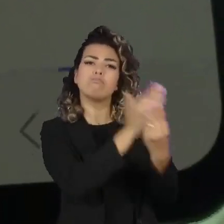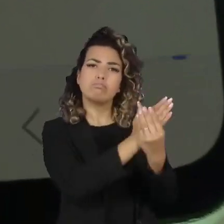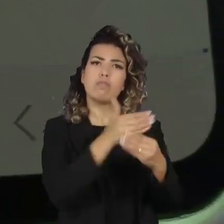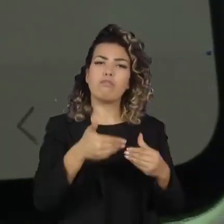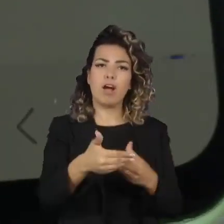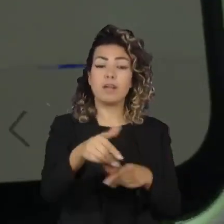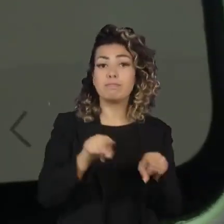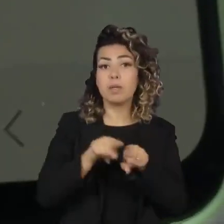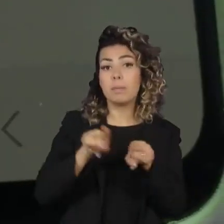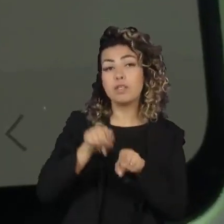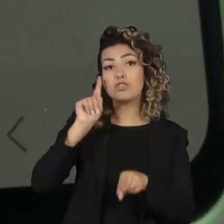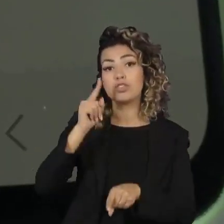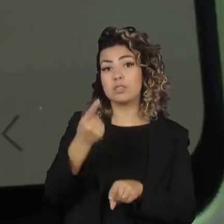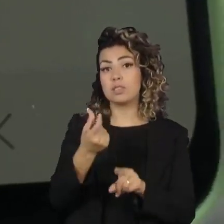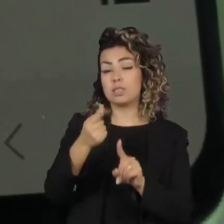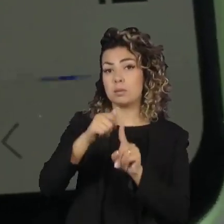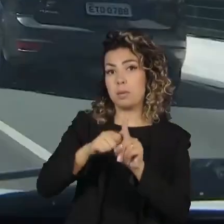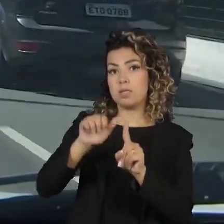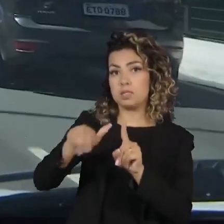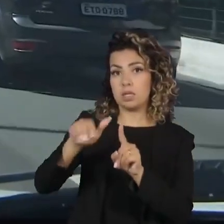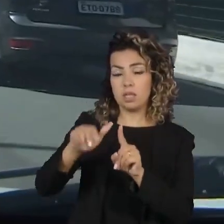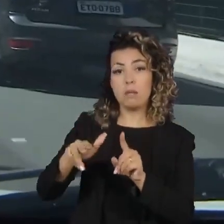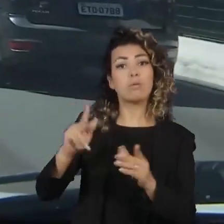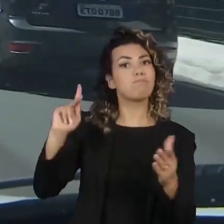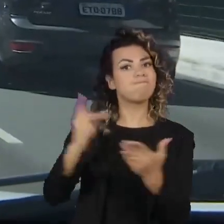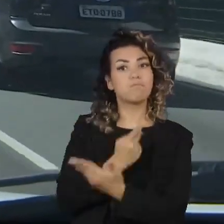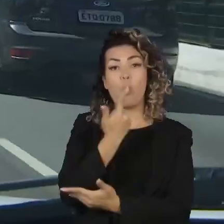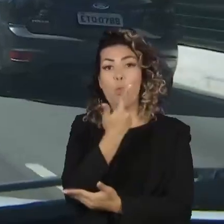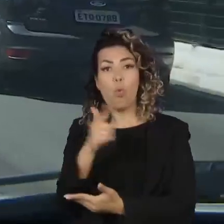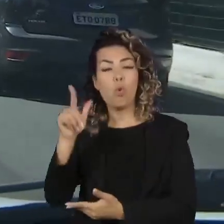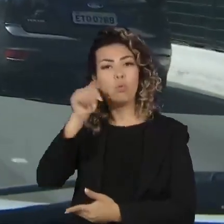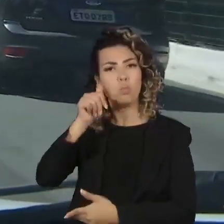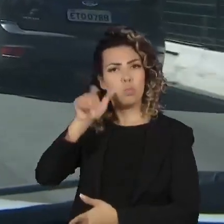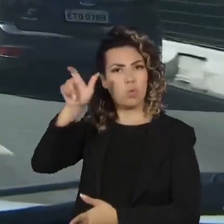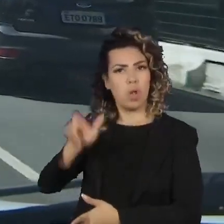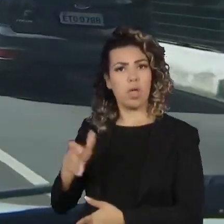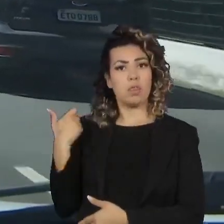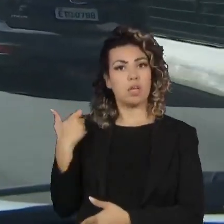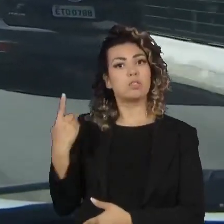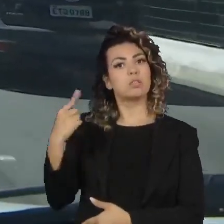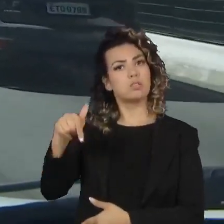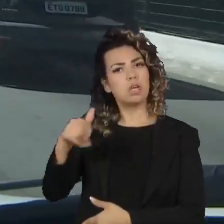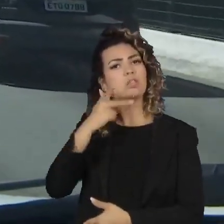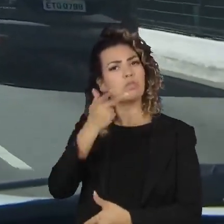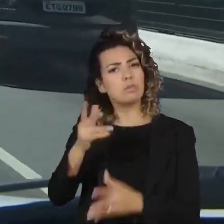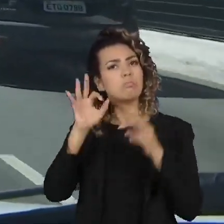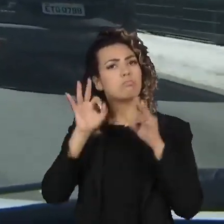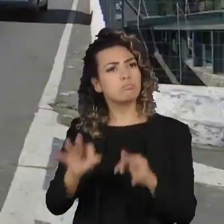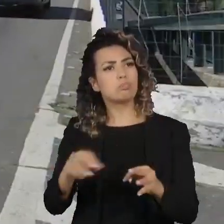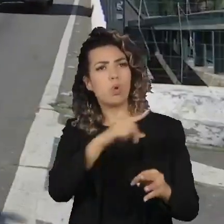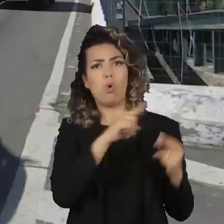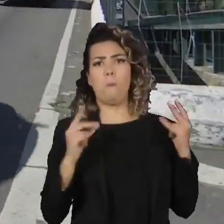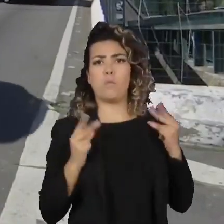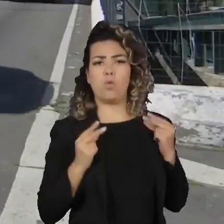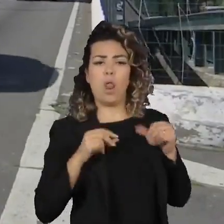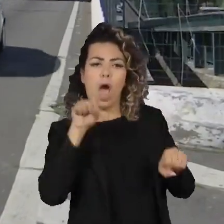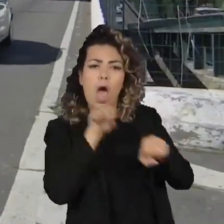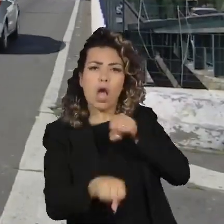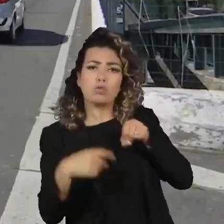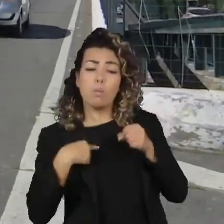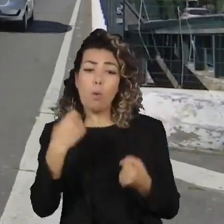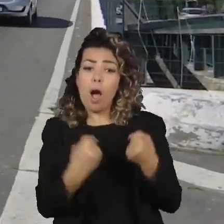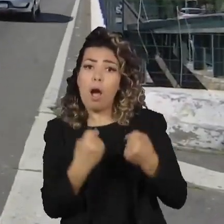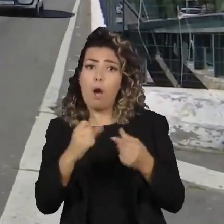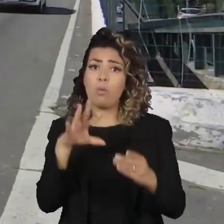dia 16 de setembro, uma jovem de 17 anos diz ter sido estuprada por um motorista dentro do carro de aplicativo na